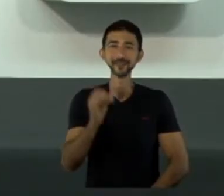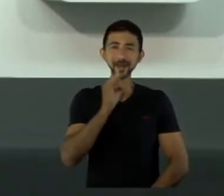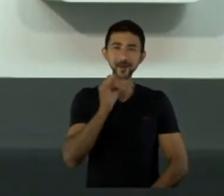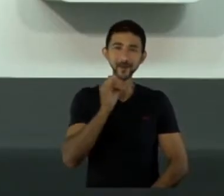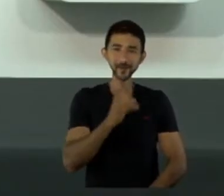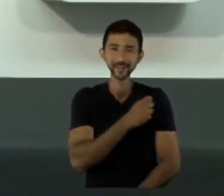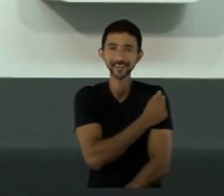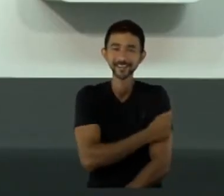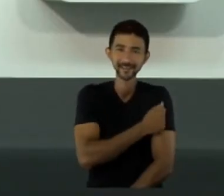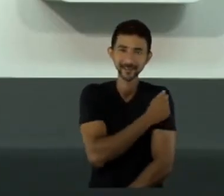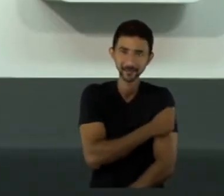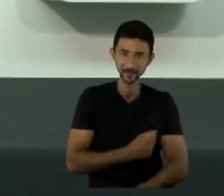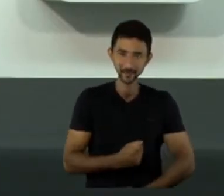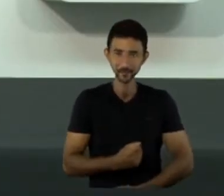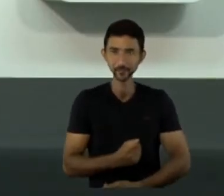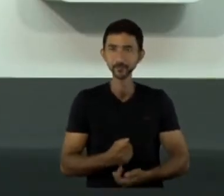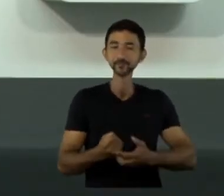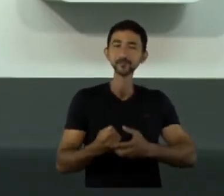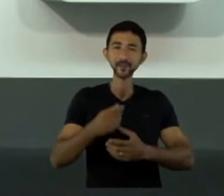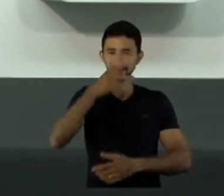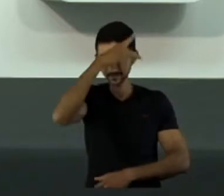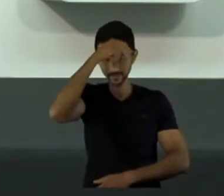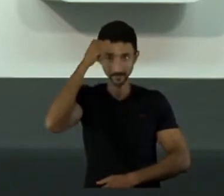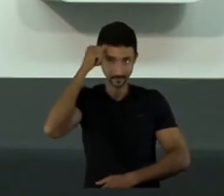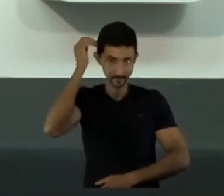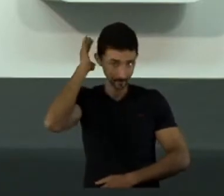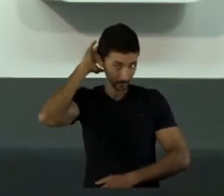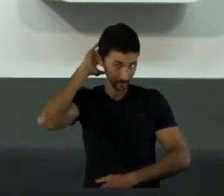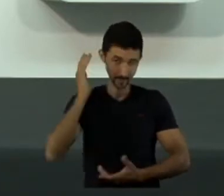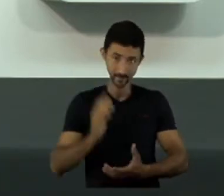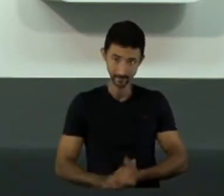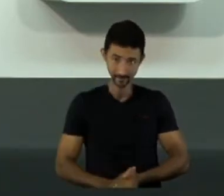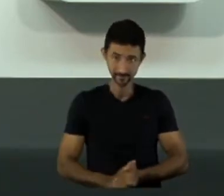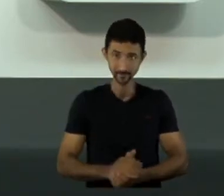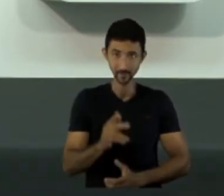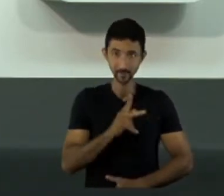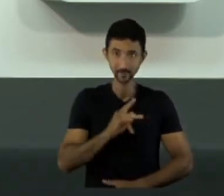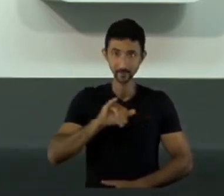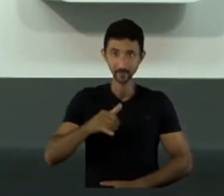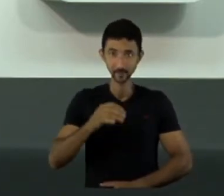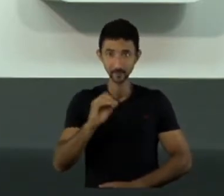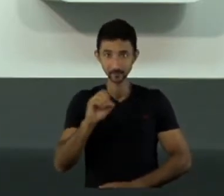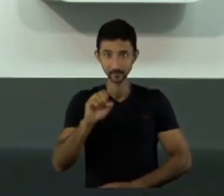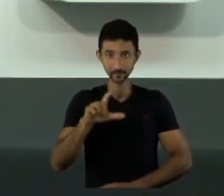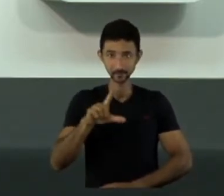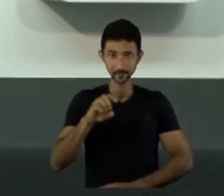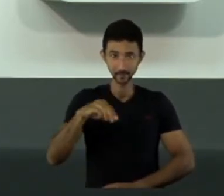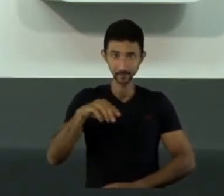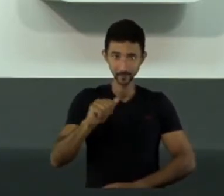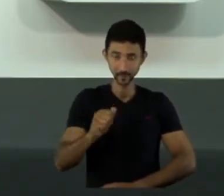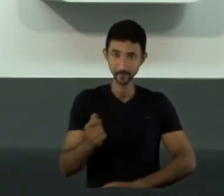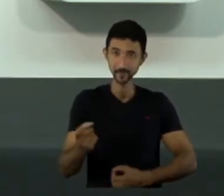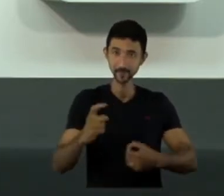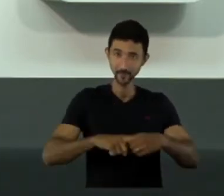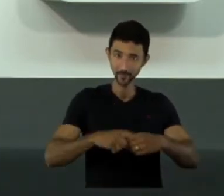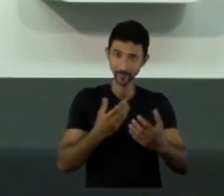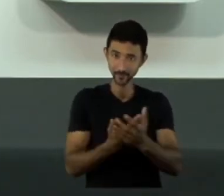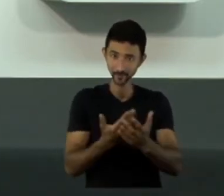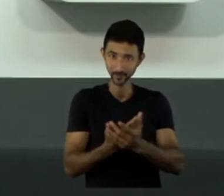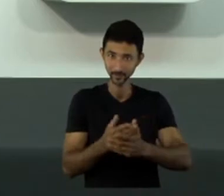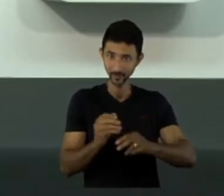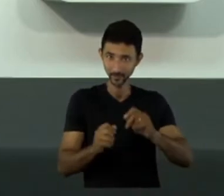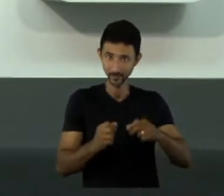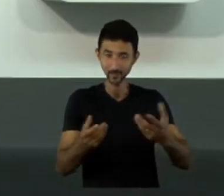Olá, alunos da Rede Municipal de Ensino de Belém. Eu sou a professora Joelma Pinheiro e estou de volta aqui com vocês